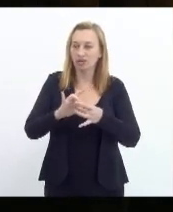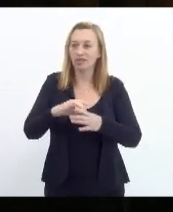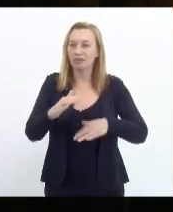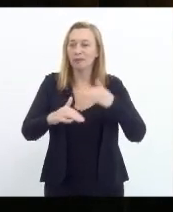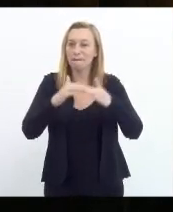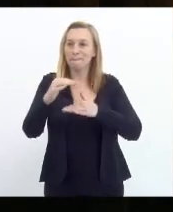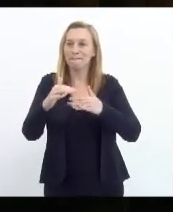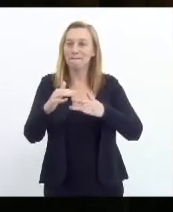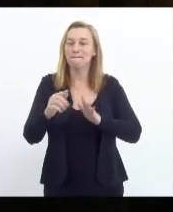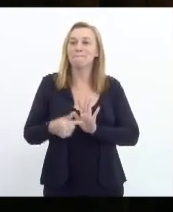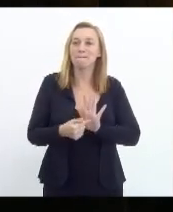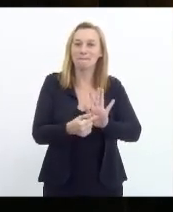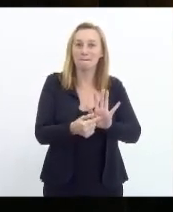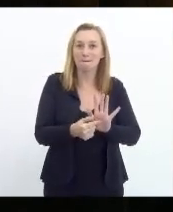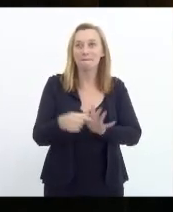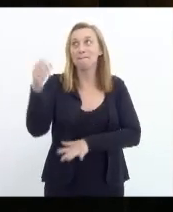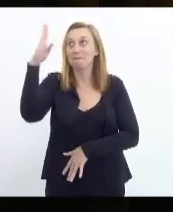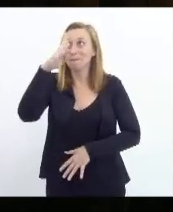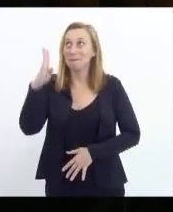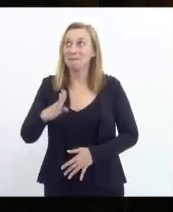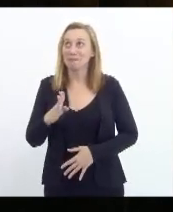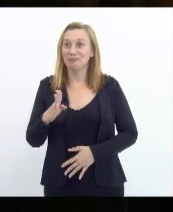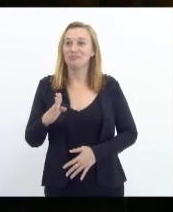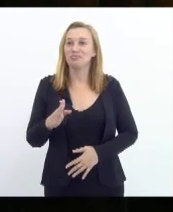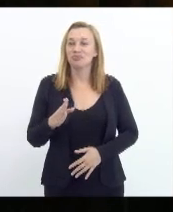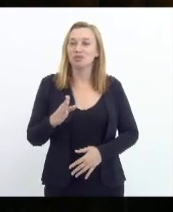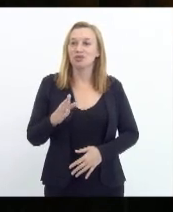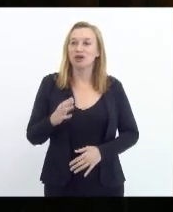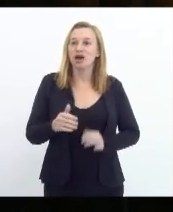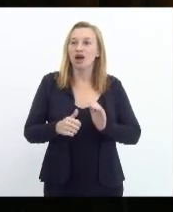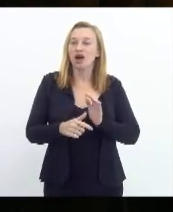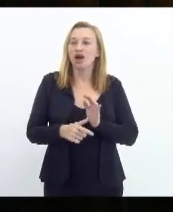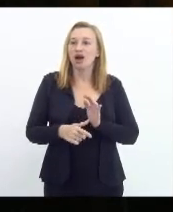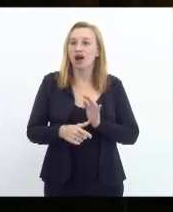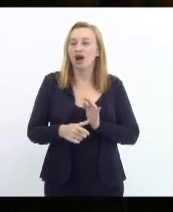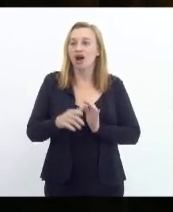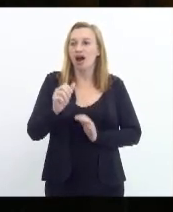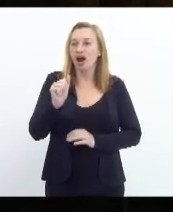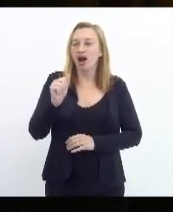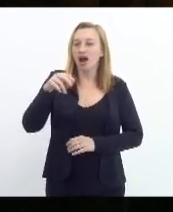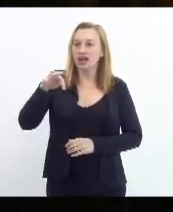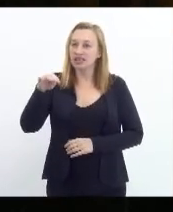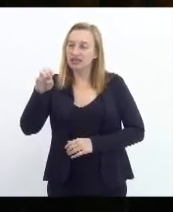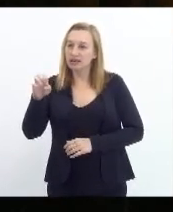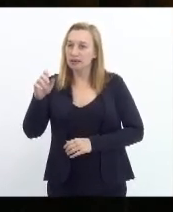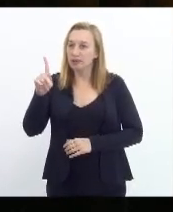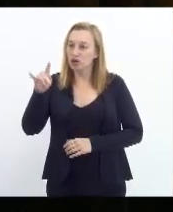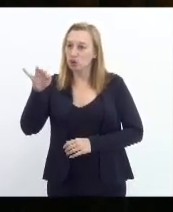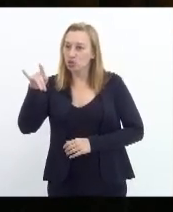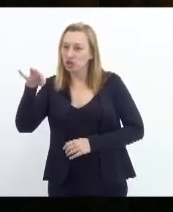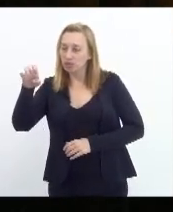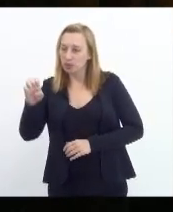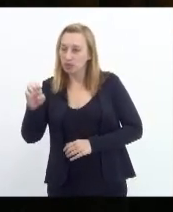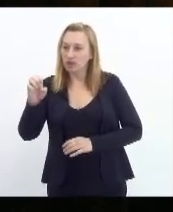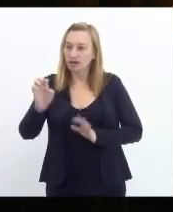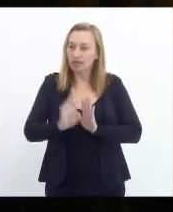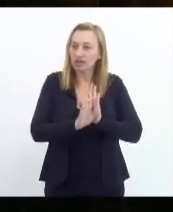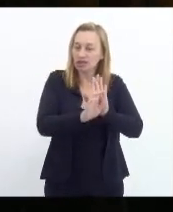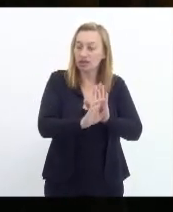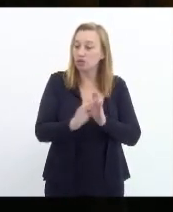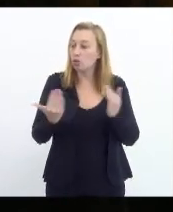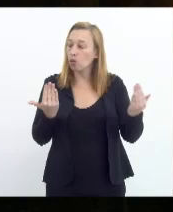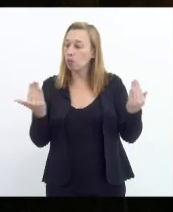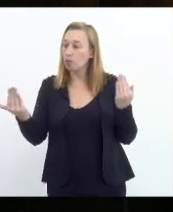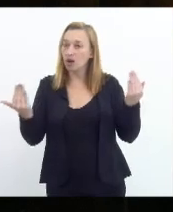mostra que o Brasil é o antepenúltimo nos índices de representatividade na